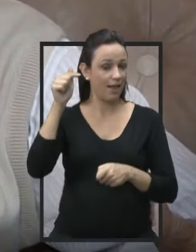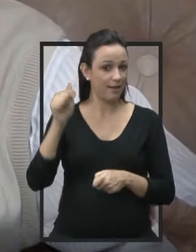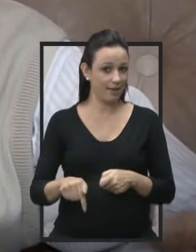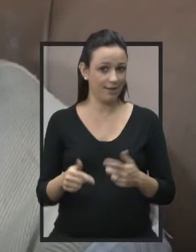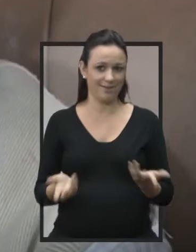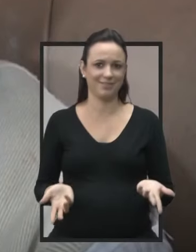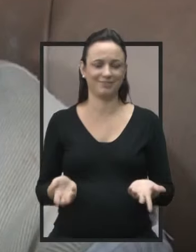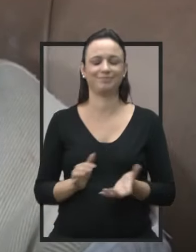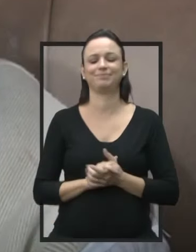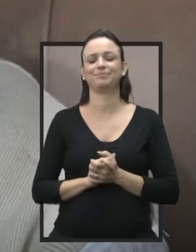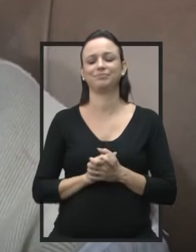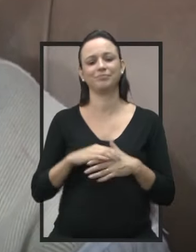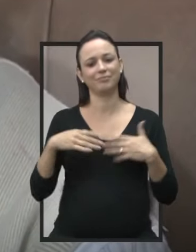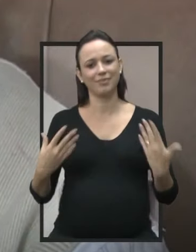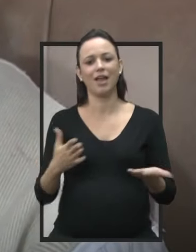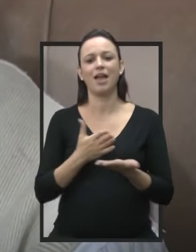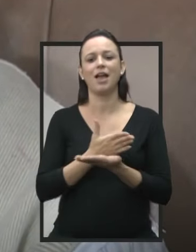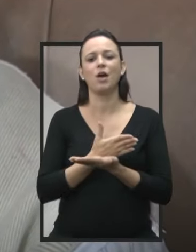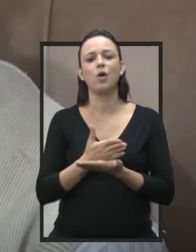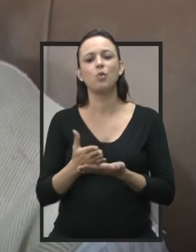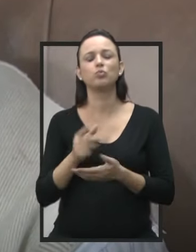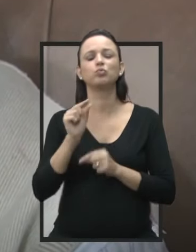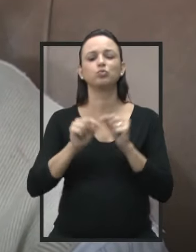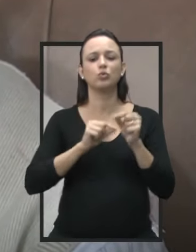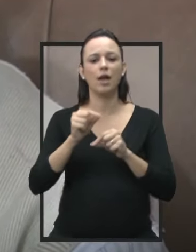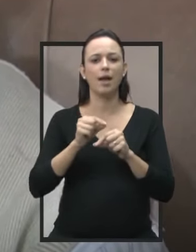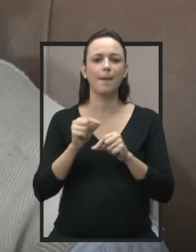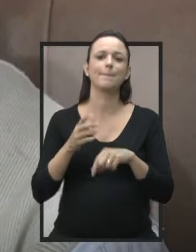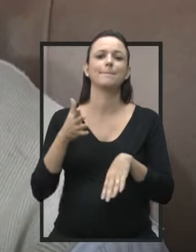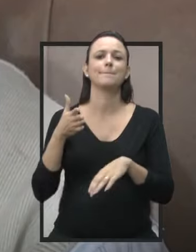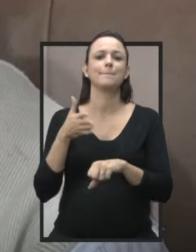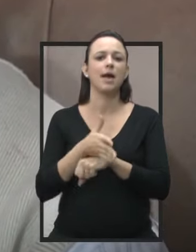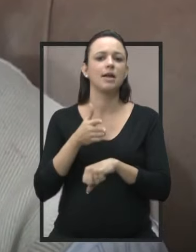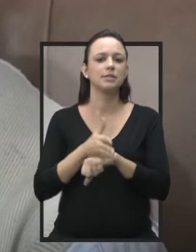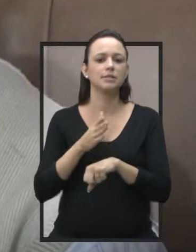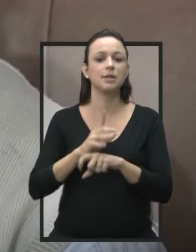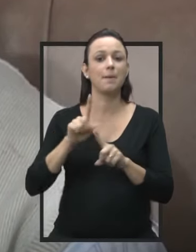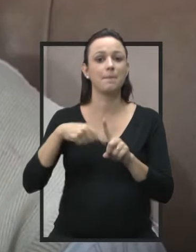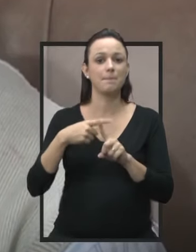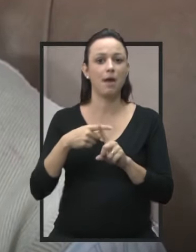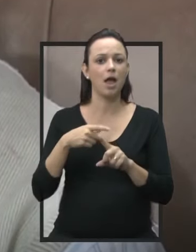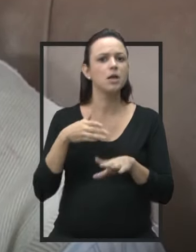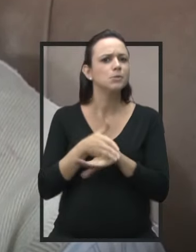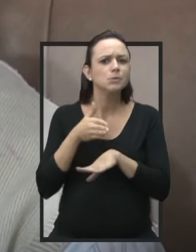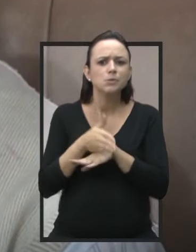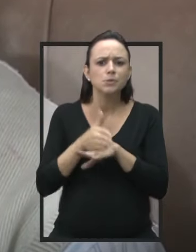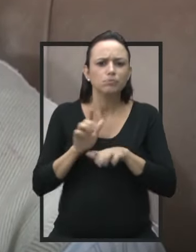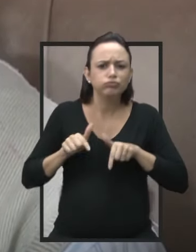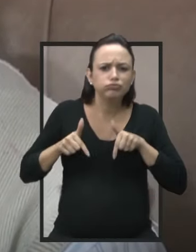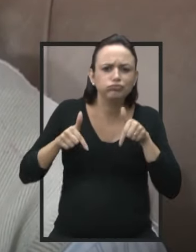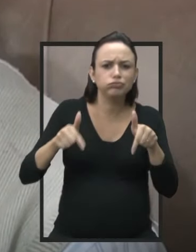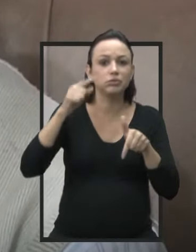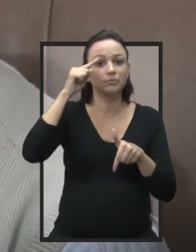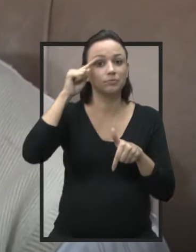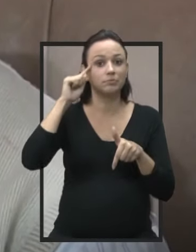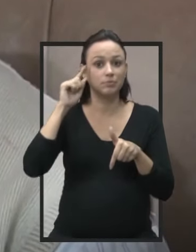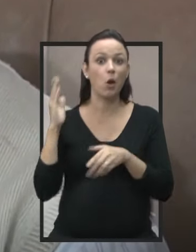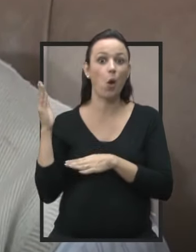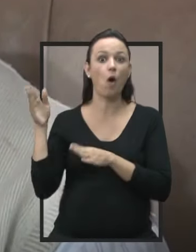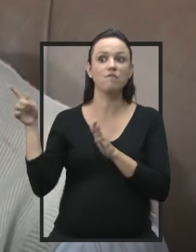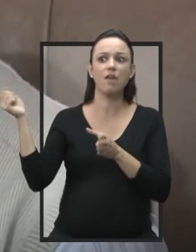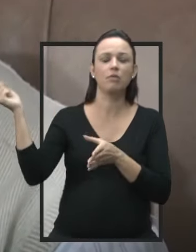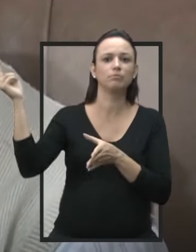aqui. Aí é que inicia a participação mais ativa de Zezinho Magalhães, que ele começou